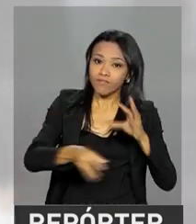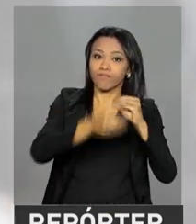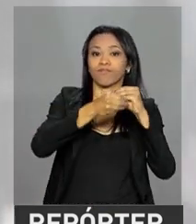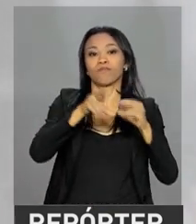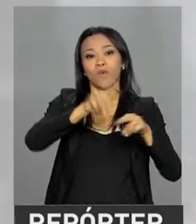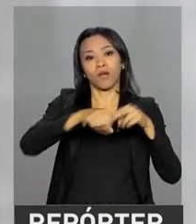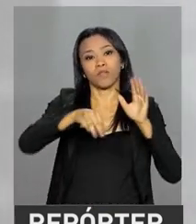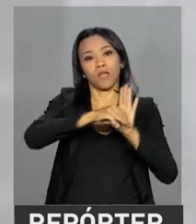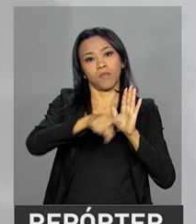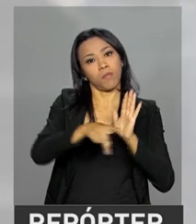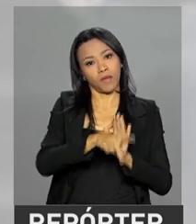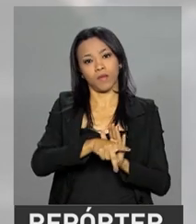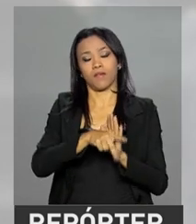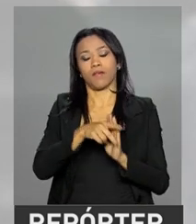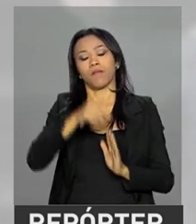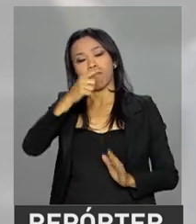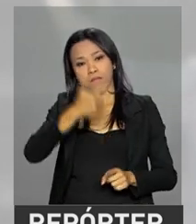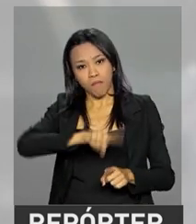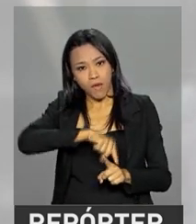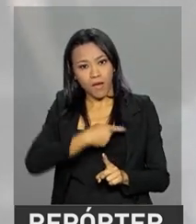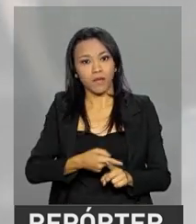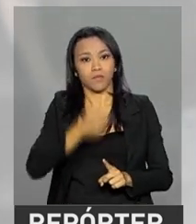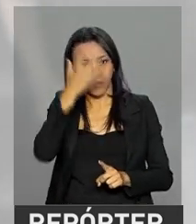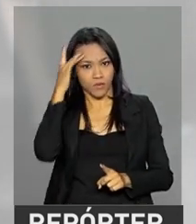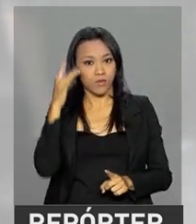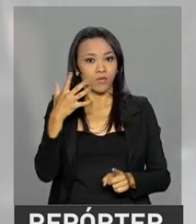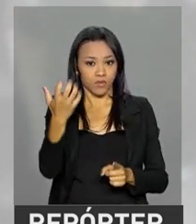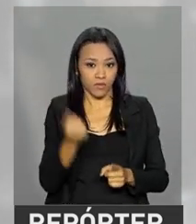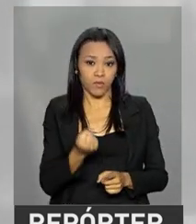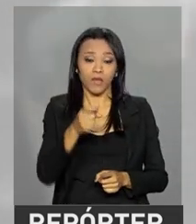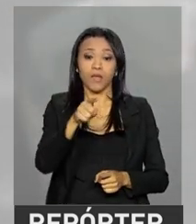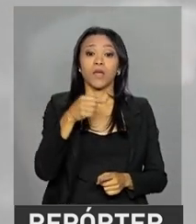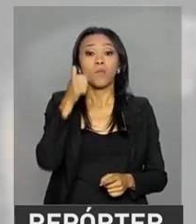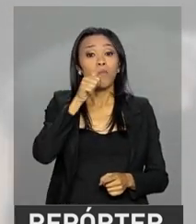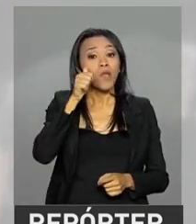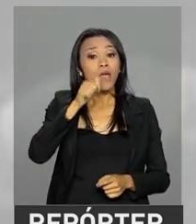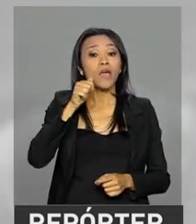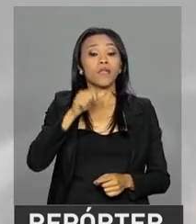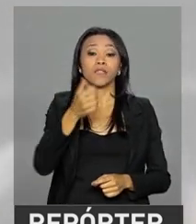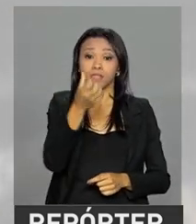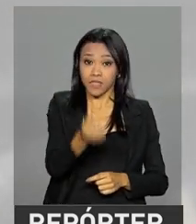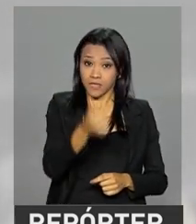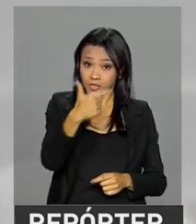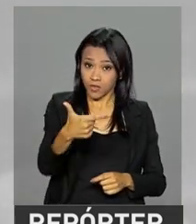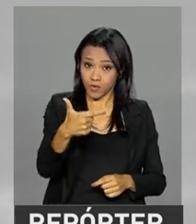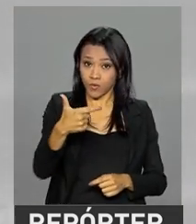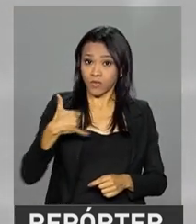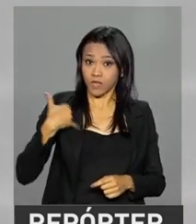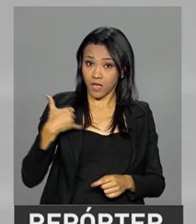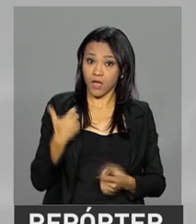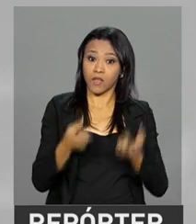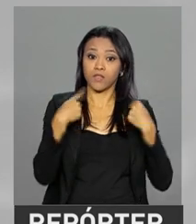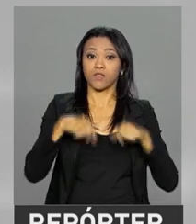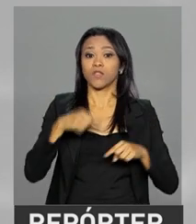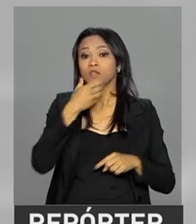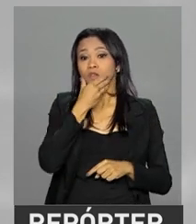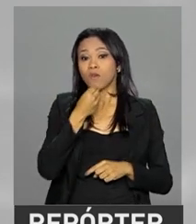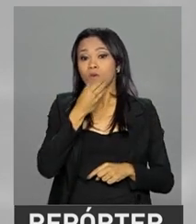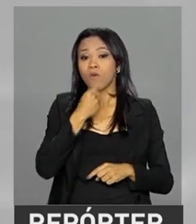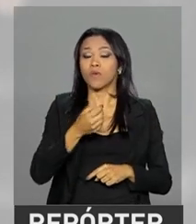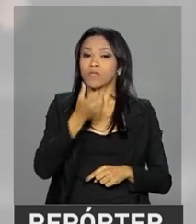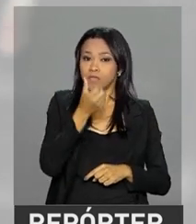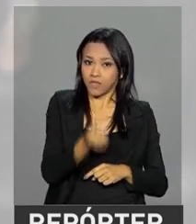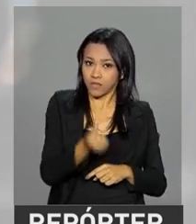provisória com isso podem sacar o pis pasep mulheres a partir de 62 anos e homens a partir de 65